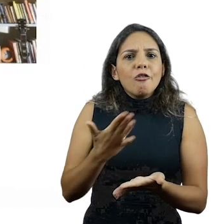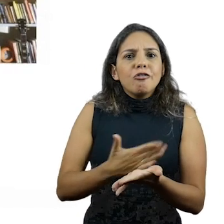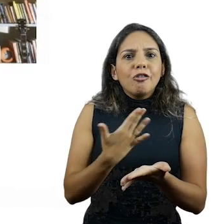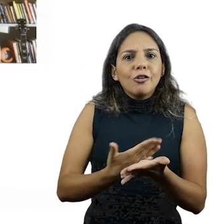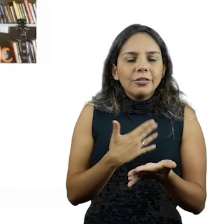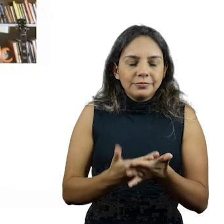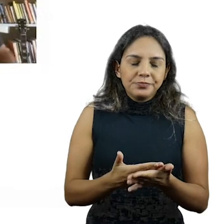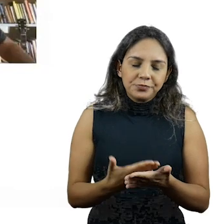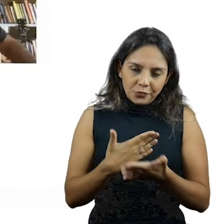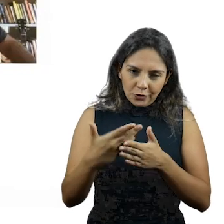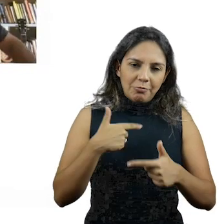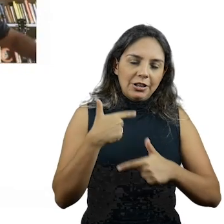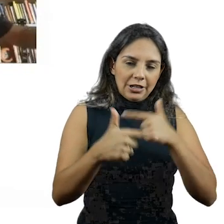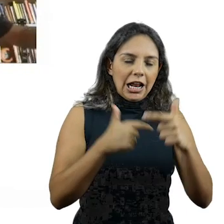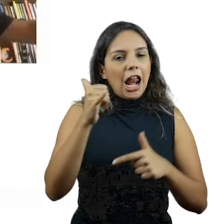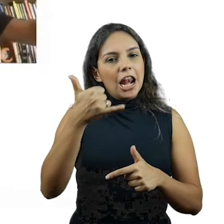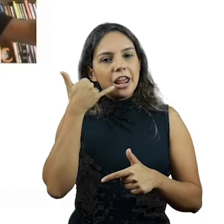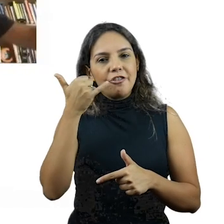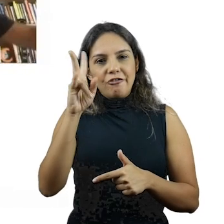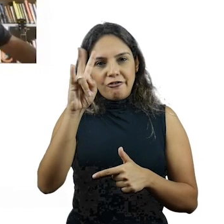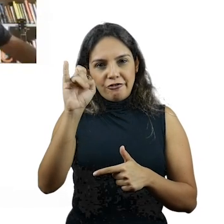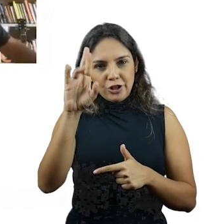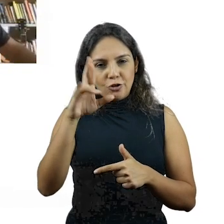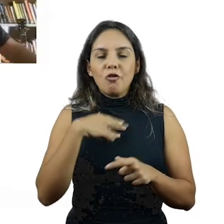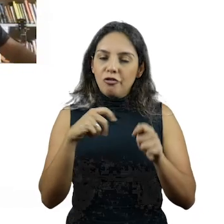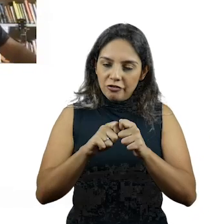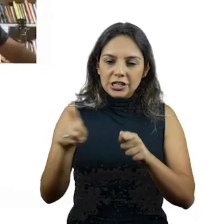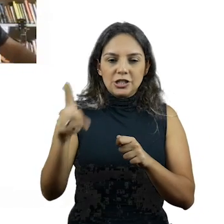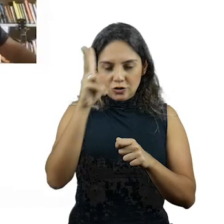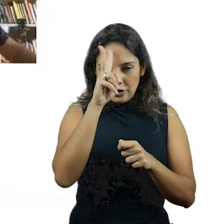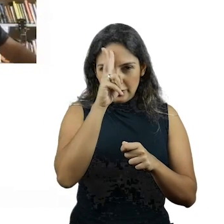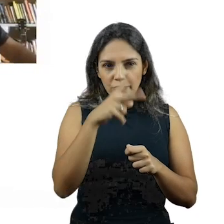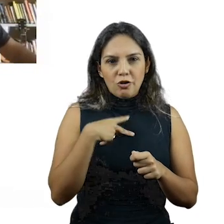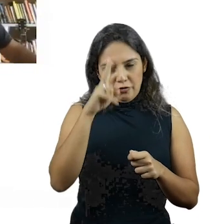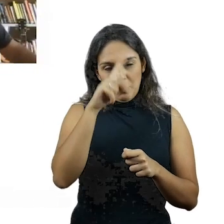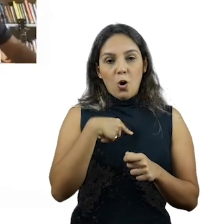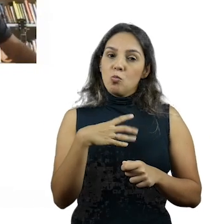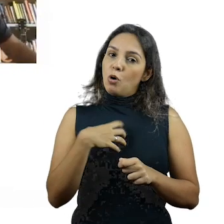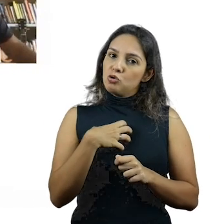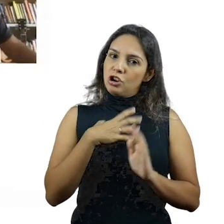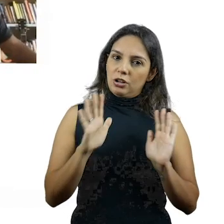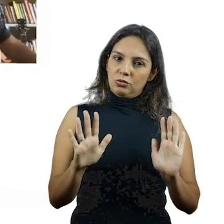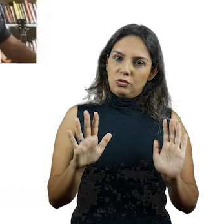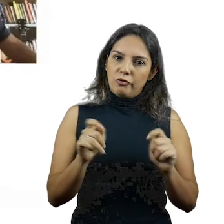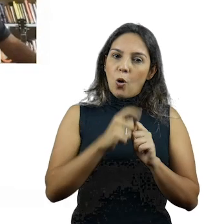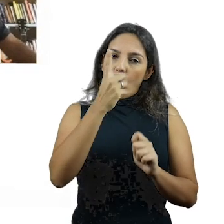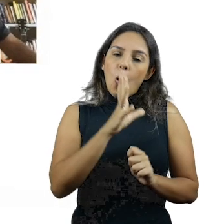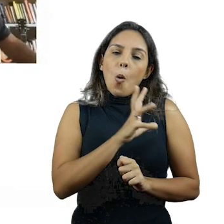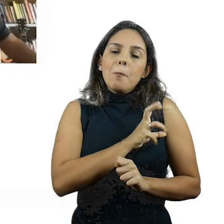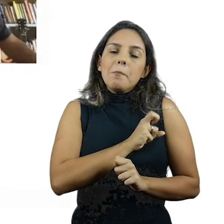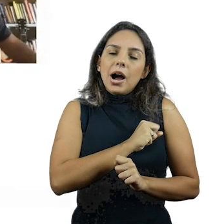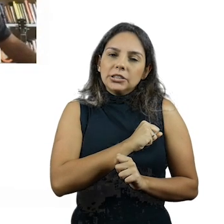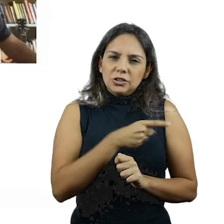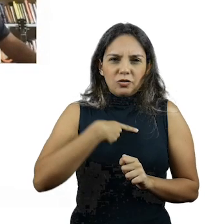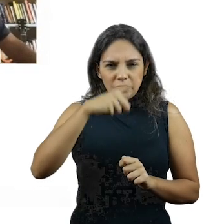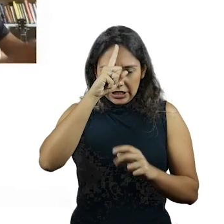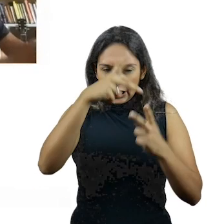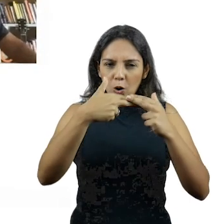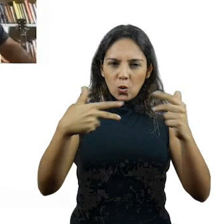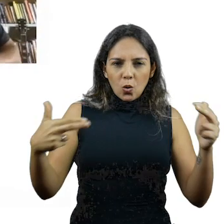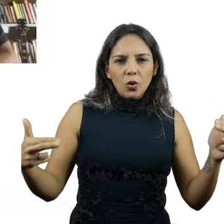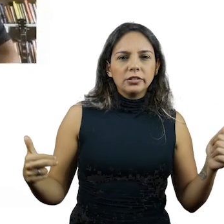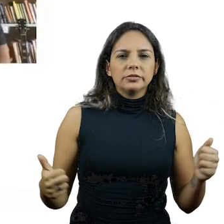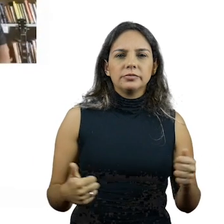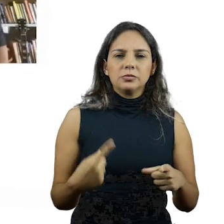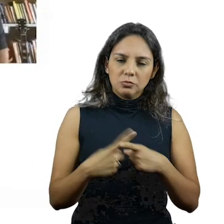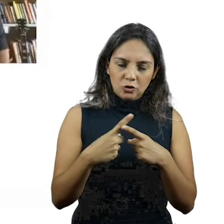trabalhar, aí liguei para o Vitor, falei, olha, Vitor, eu vou fazer a história, mas vou fazer do meu jeito, vou fazer um romance, vou inventar coisas, porque